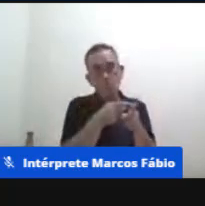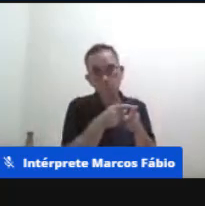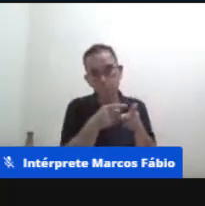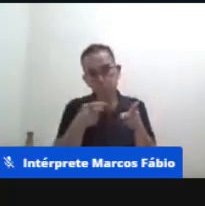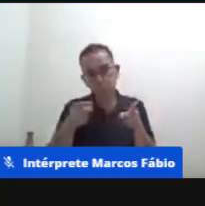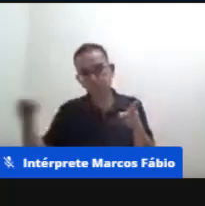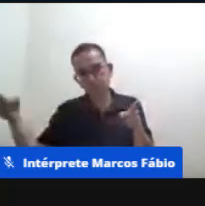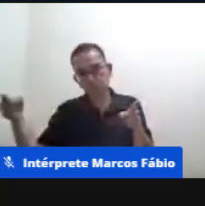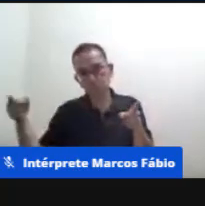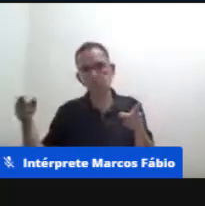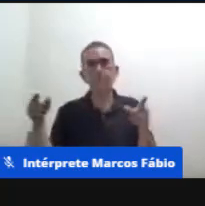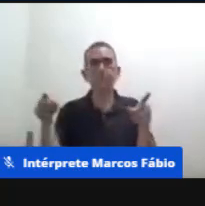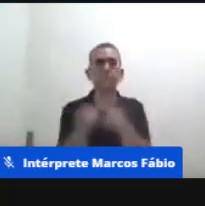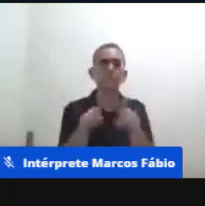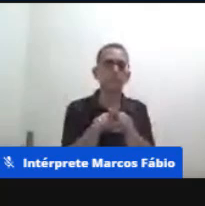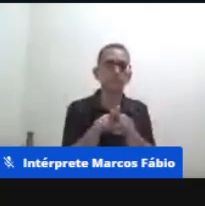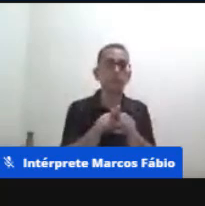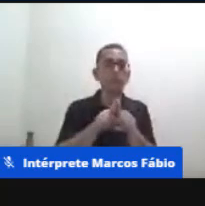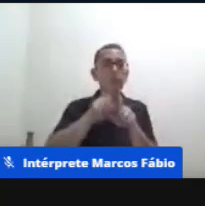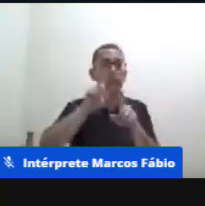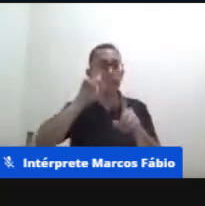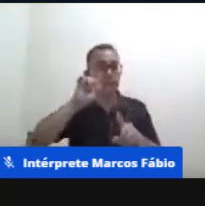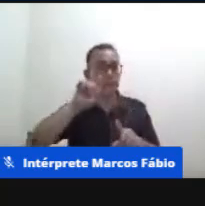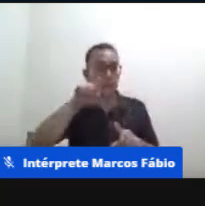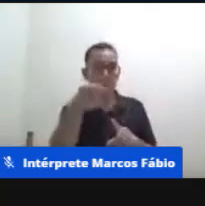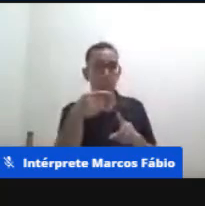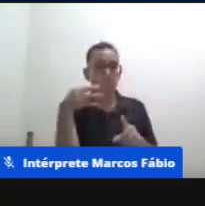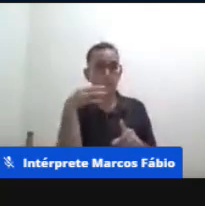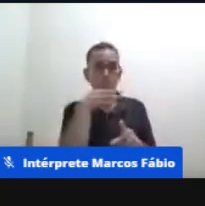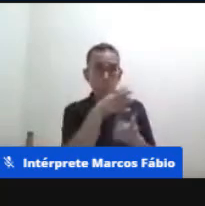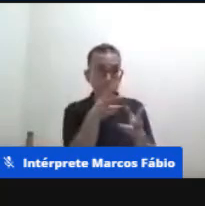e das dificuldades dessa criança,